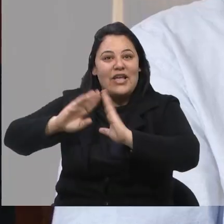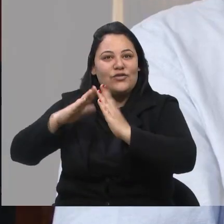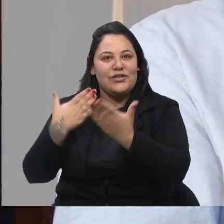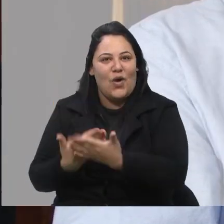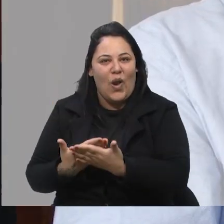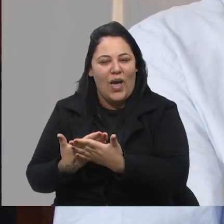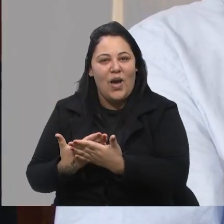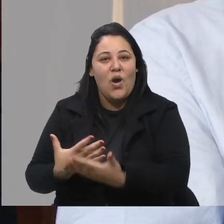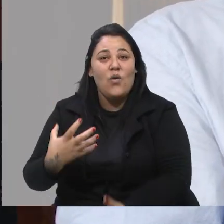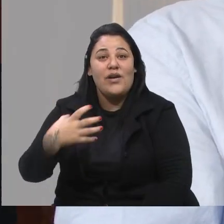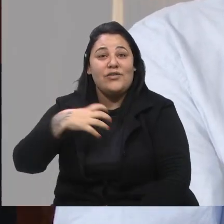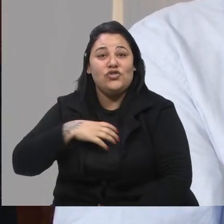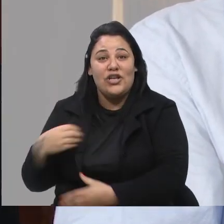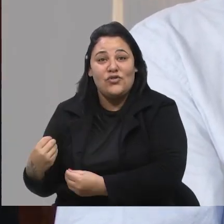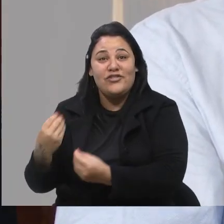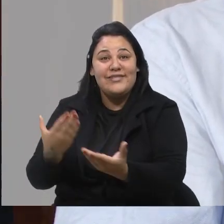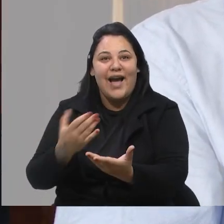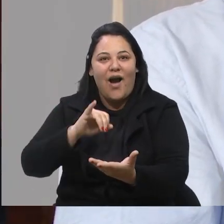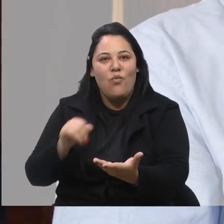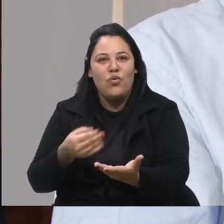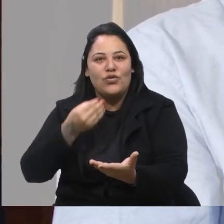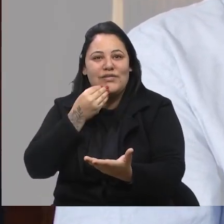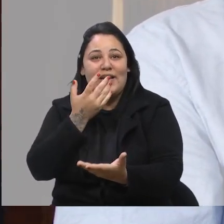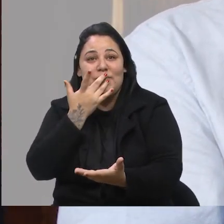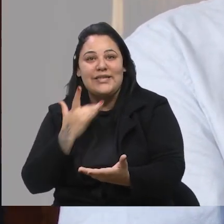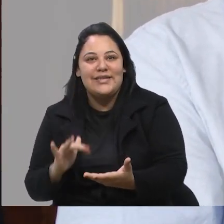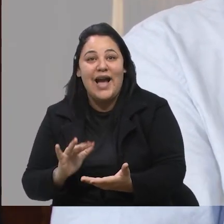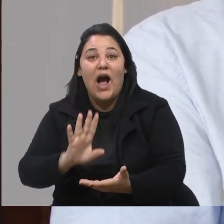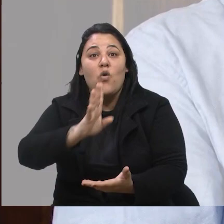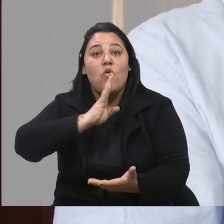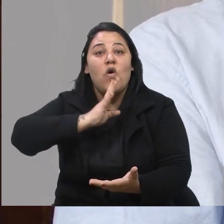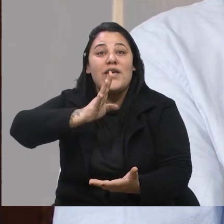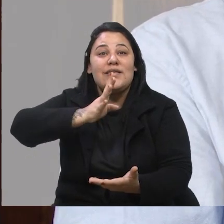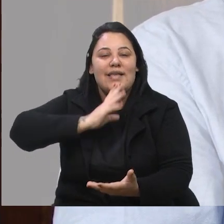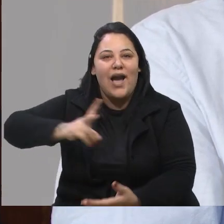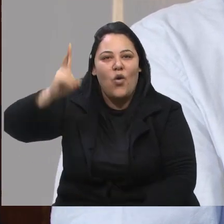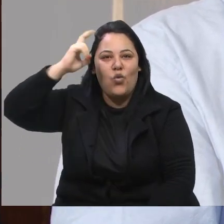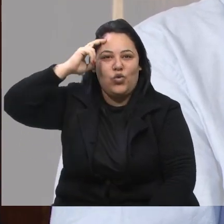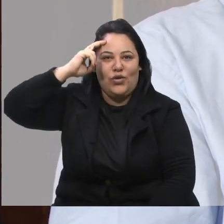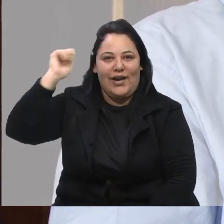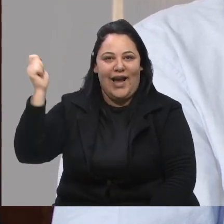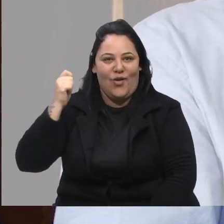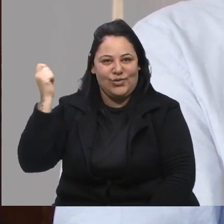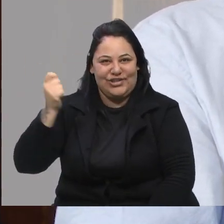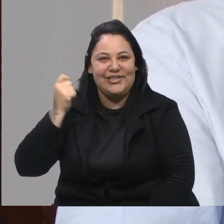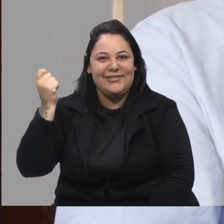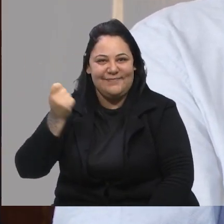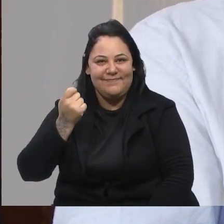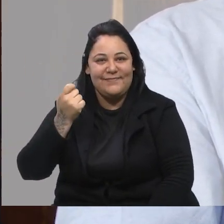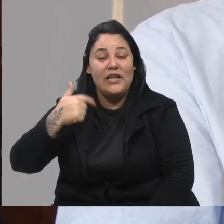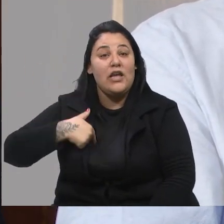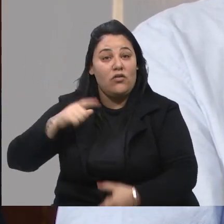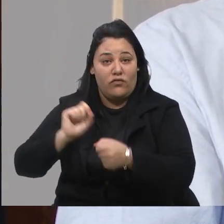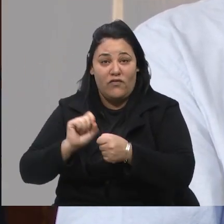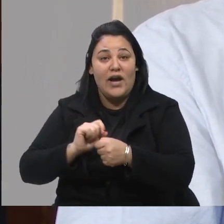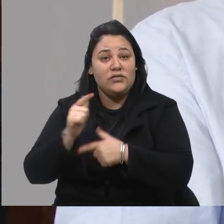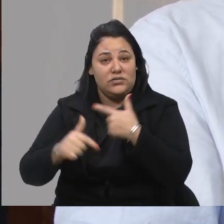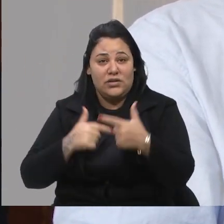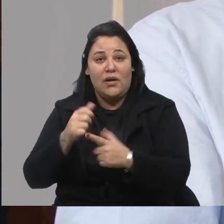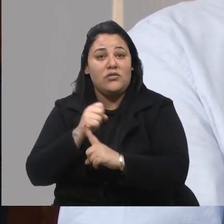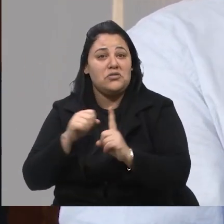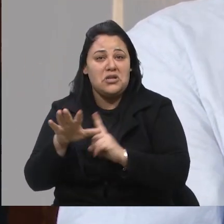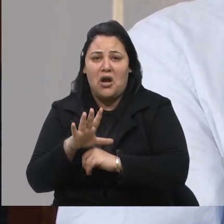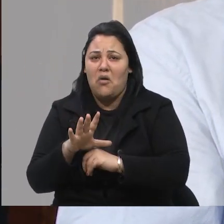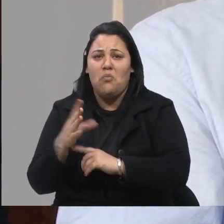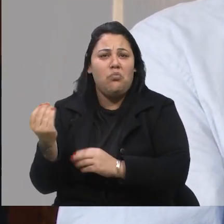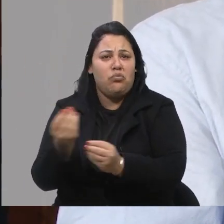de oportunizar as crianças a conhecer a nossa cultura. né? Eu faço um trabalho social há muitos anos,